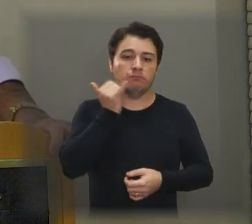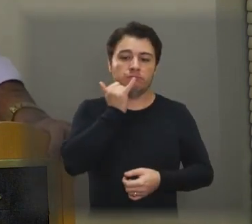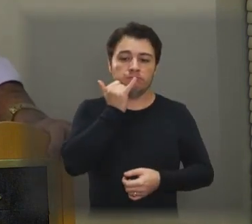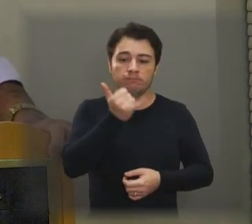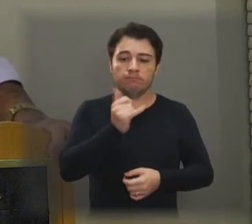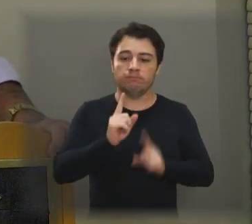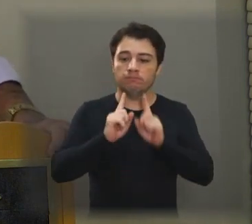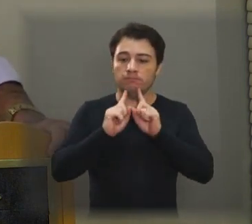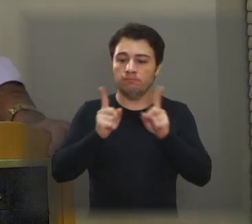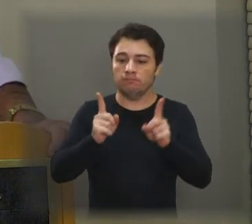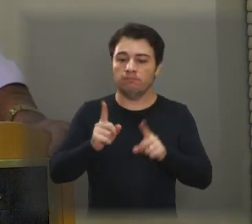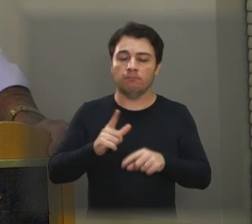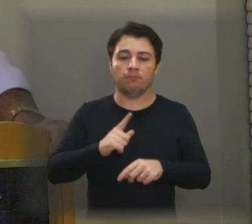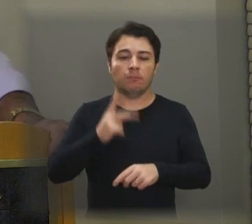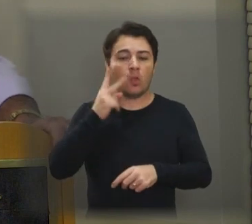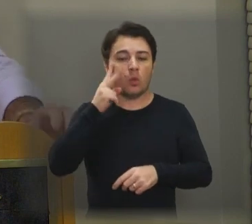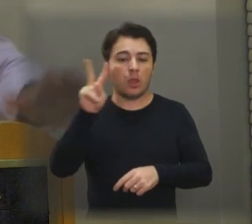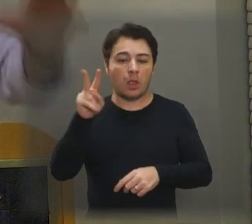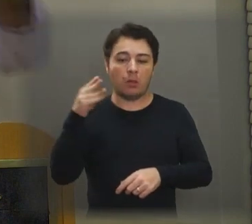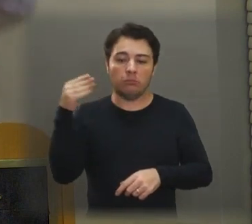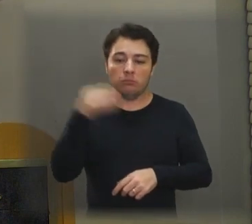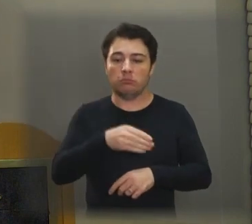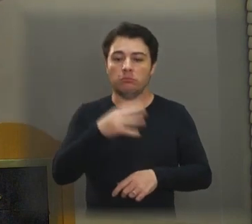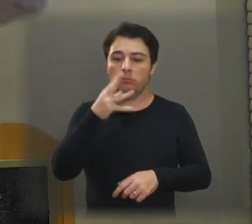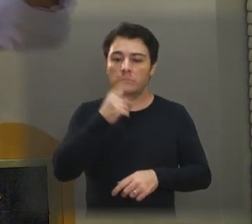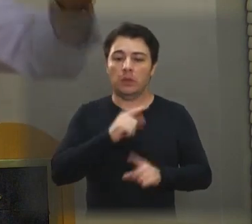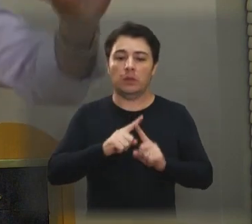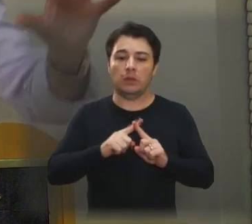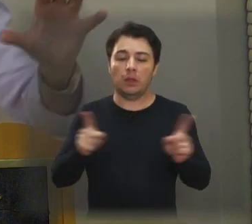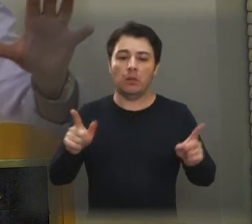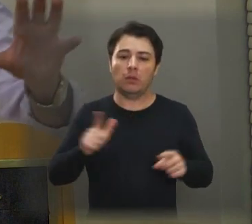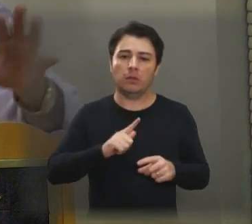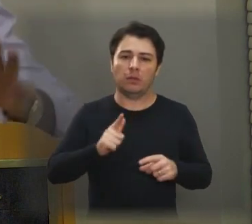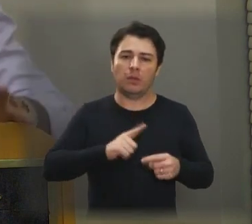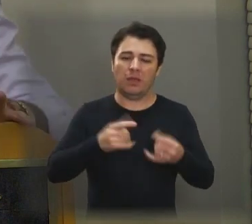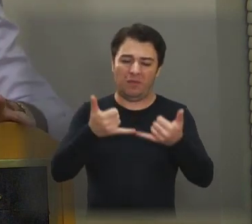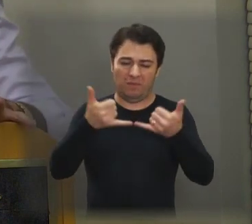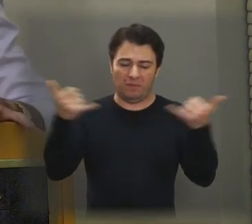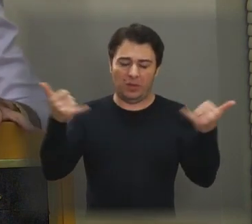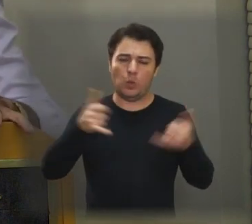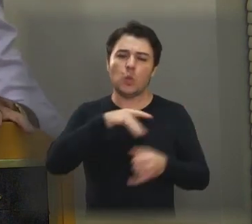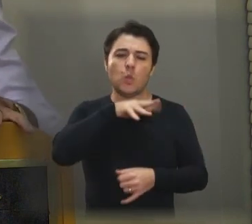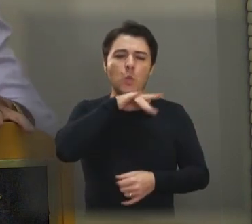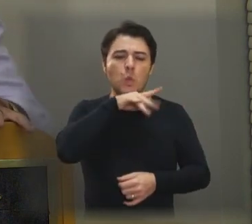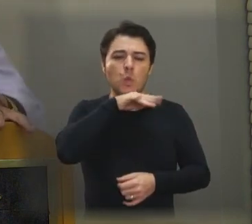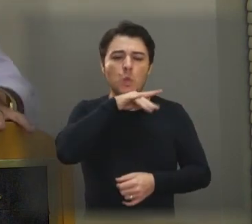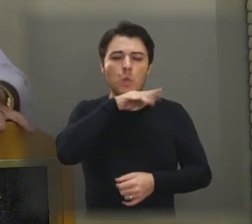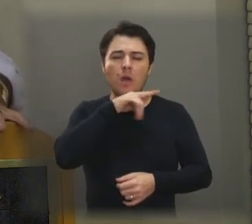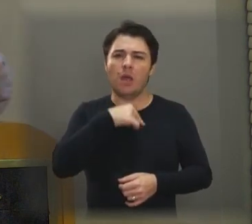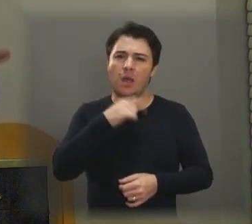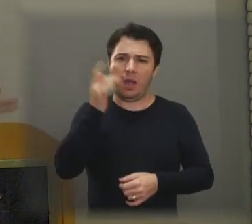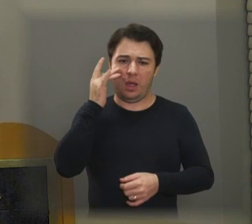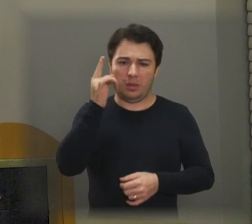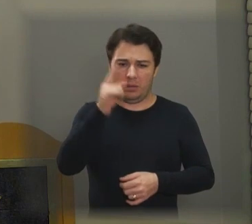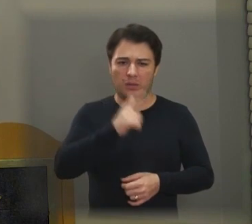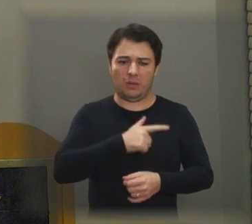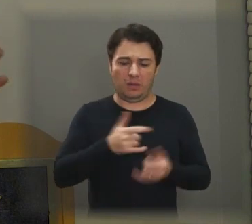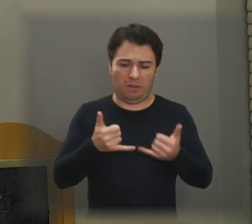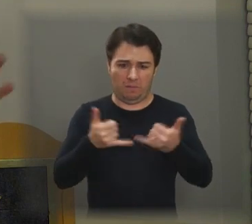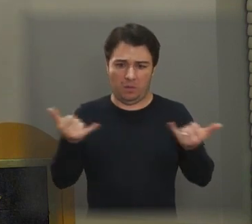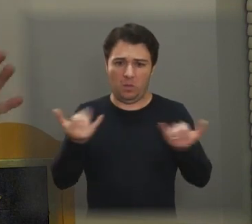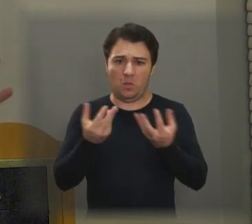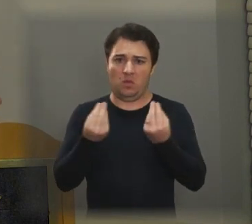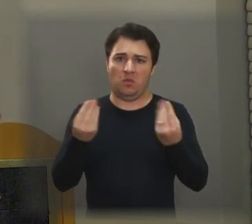liga liga dois dias vamos lá então tá uma poluição visual de fio eu acho que tem muitos fios que tá